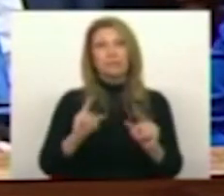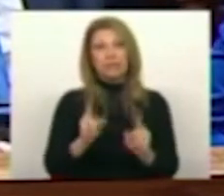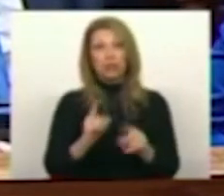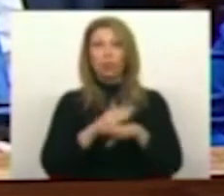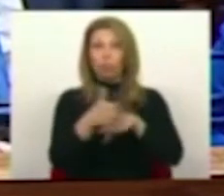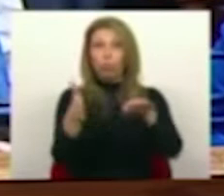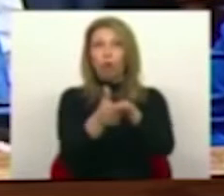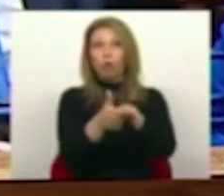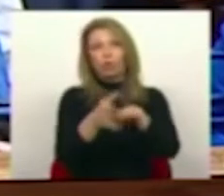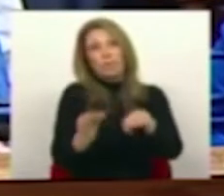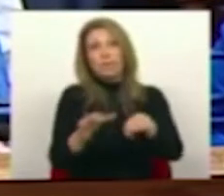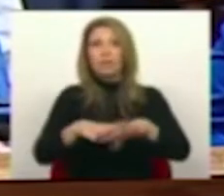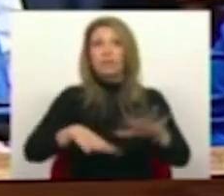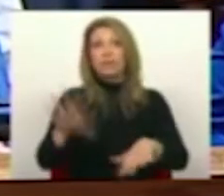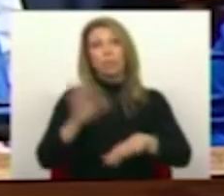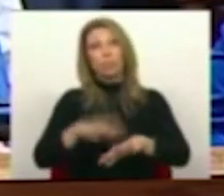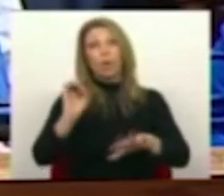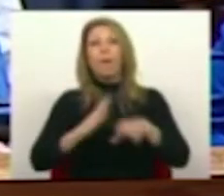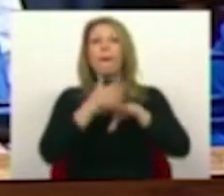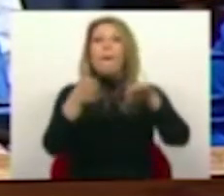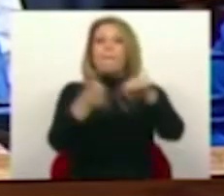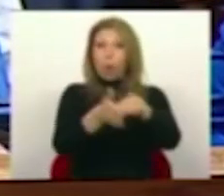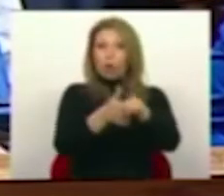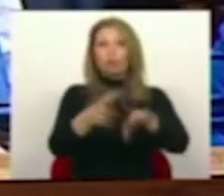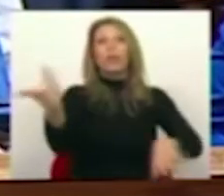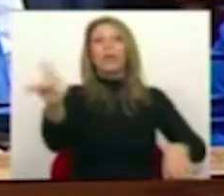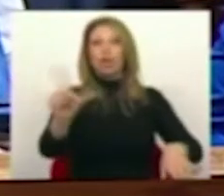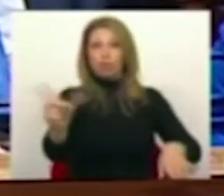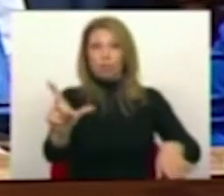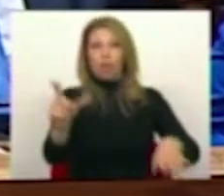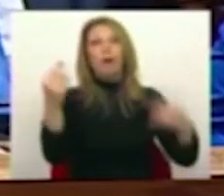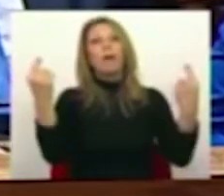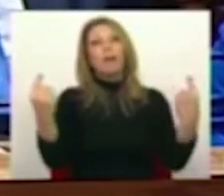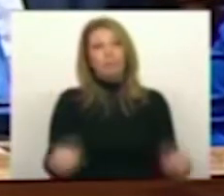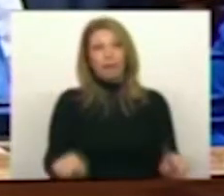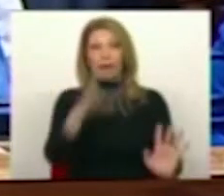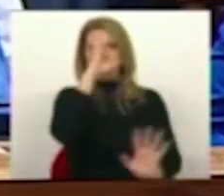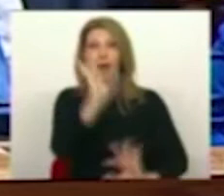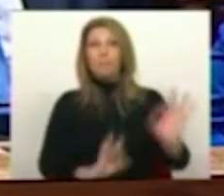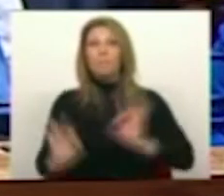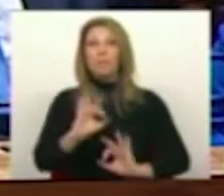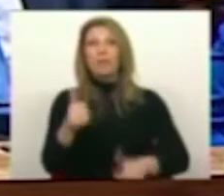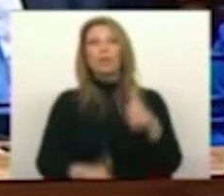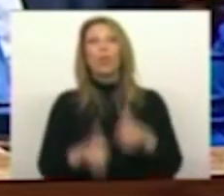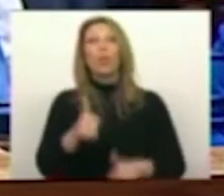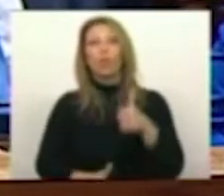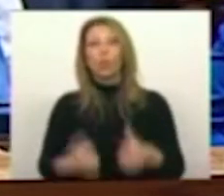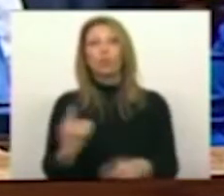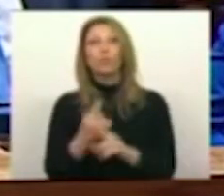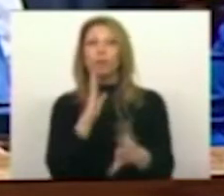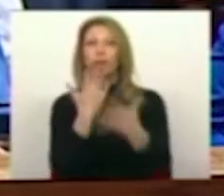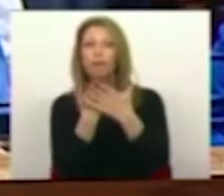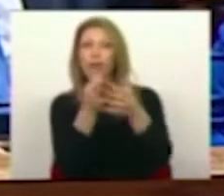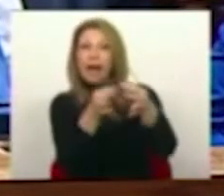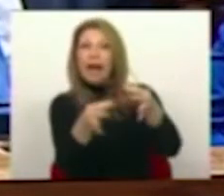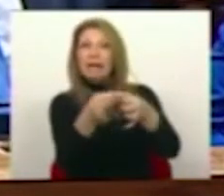é por isso que, designadamente, o Porto de Lisboa tem em preparação um concurso para poder adaptar, em